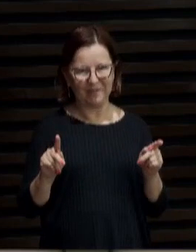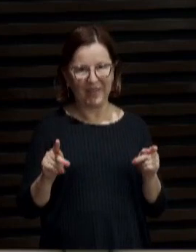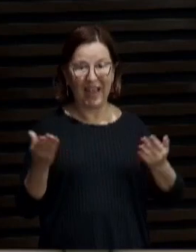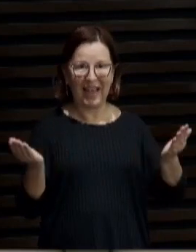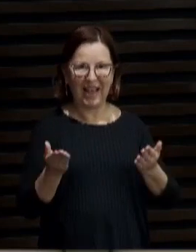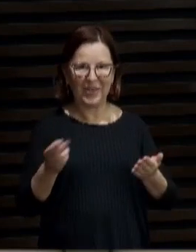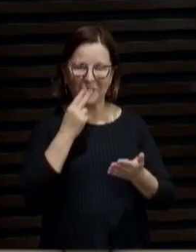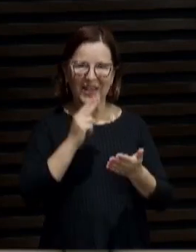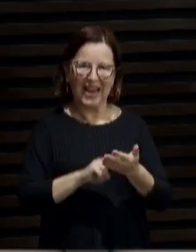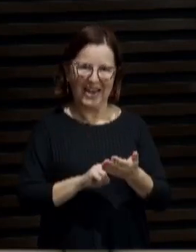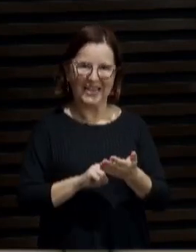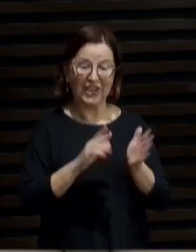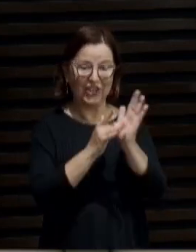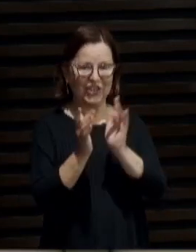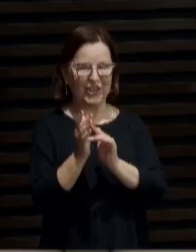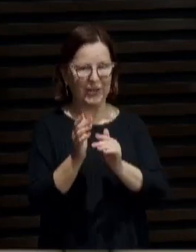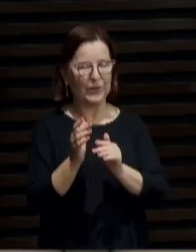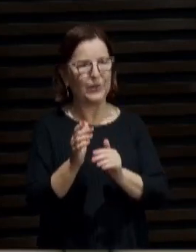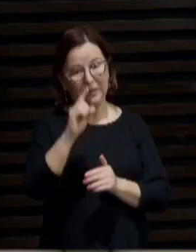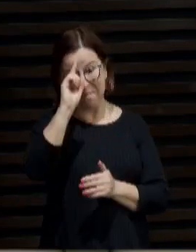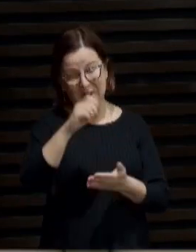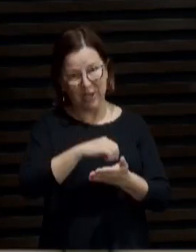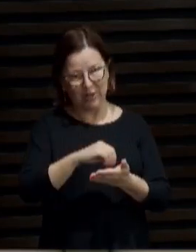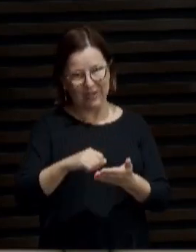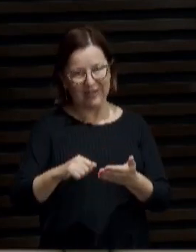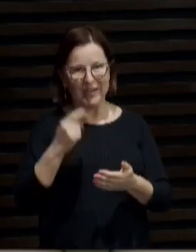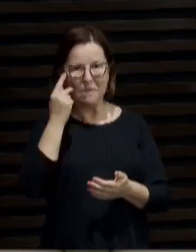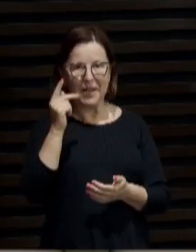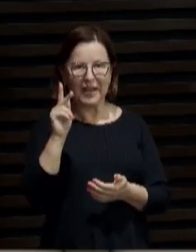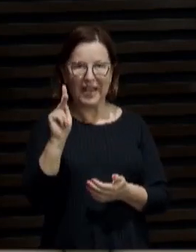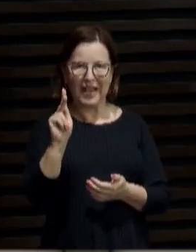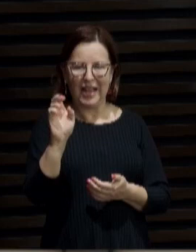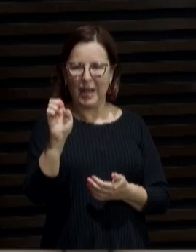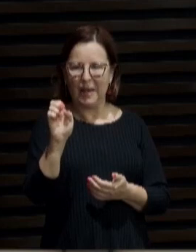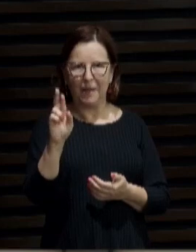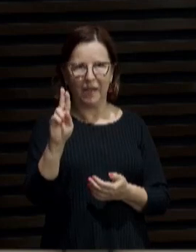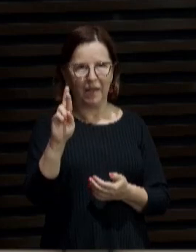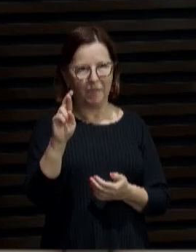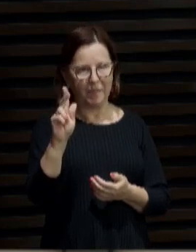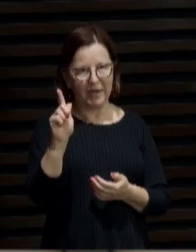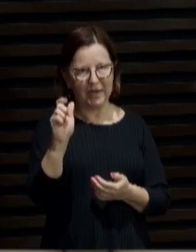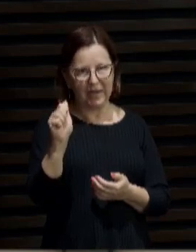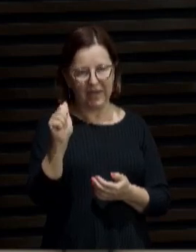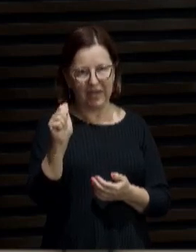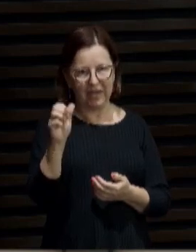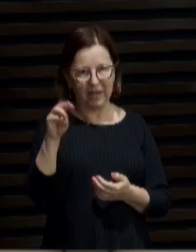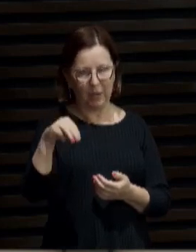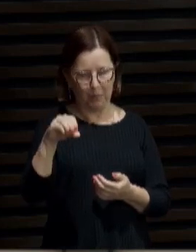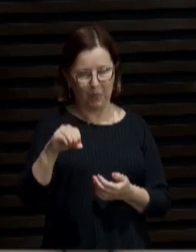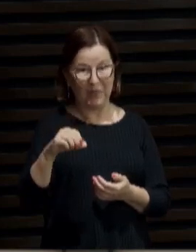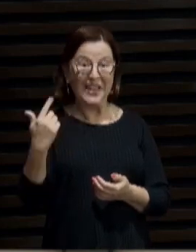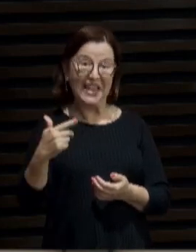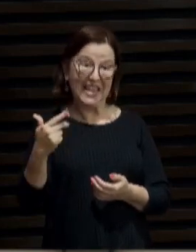hoje à carta de Jesus à igreja em Pérgamo, a terceira das cartas do Apocalipse. Pérgamo, assim como